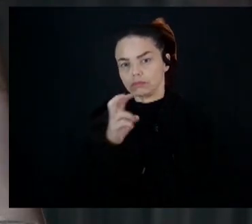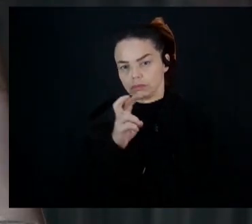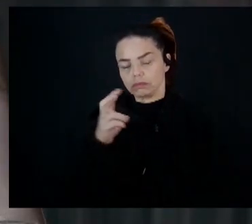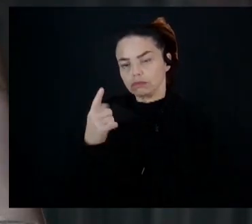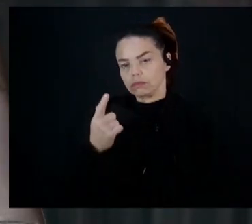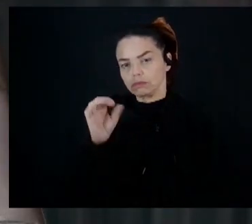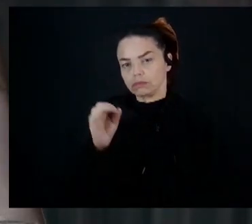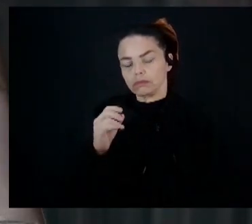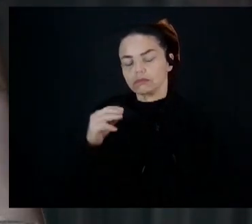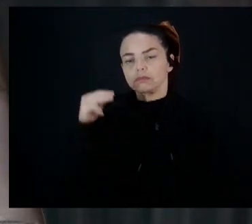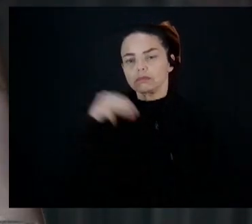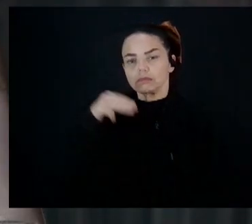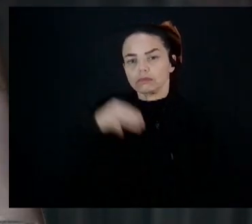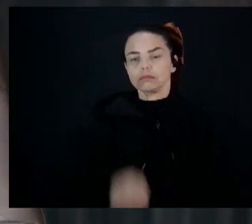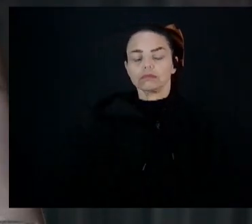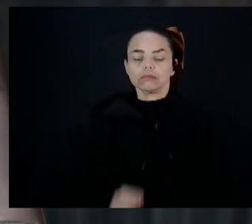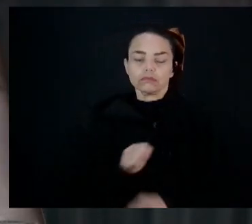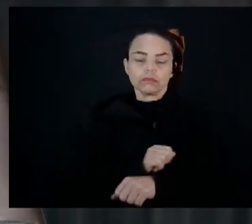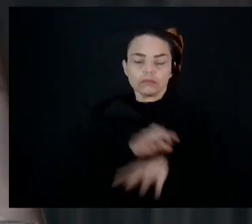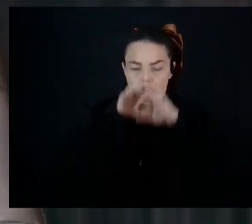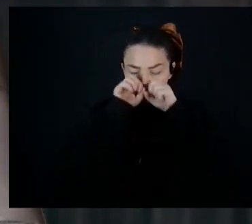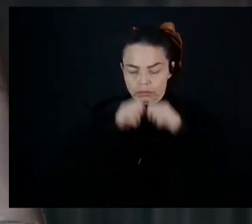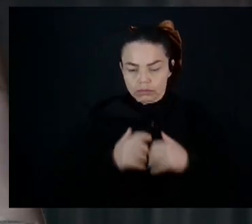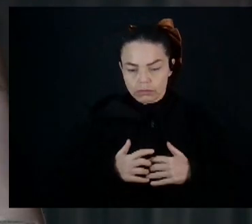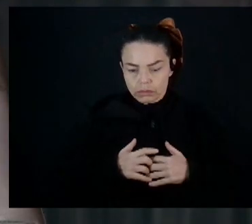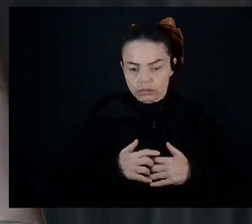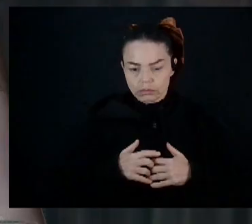um pouquinho, respira, consegue se